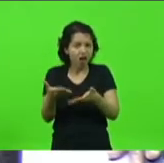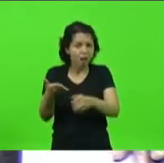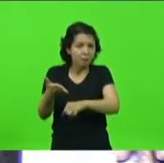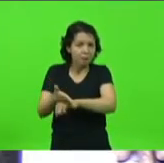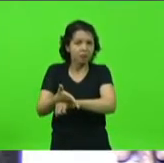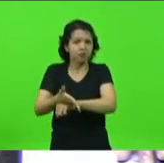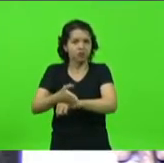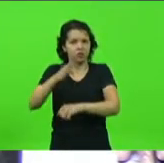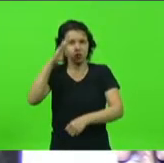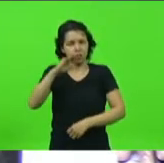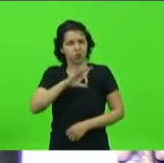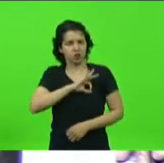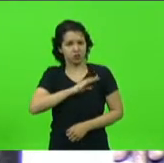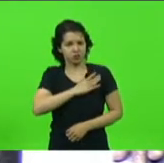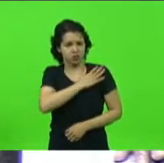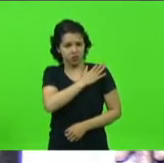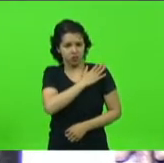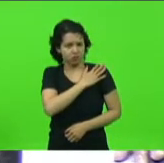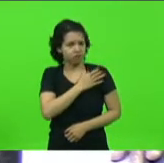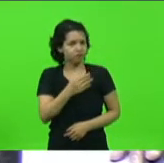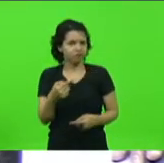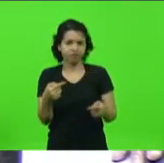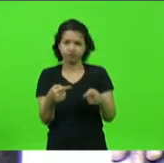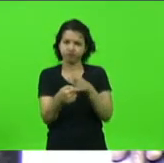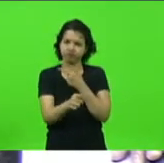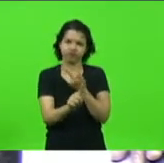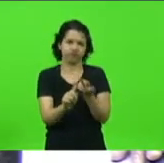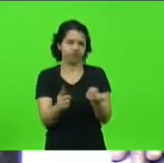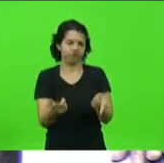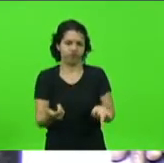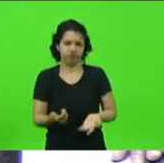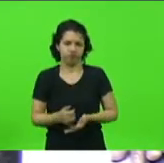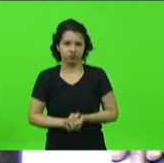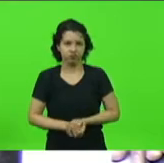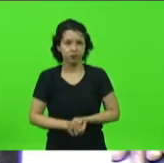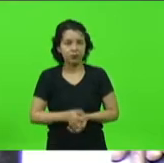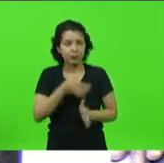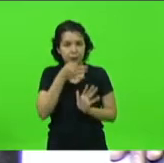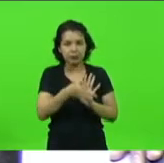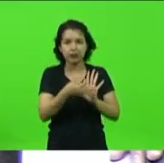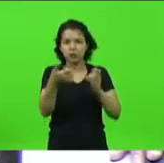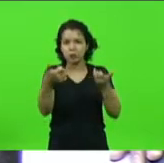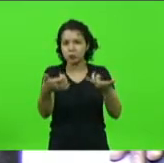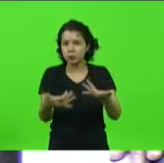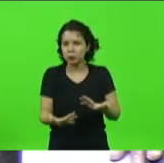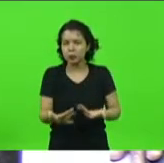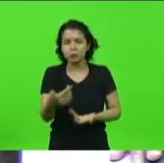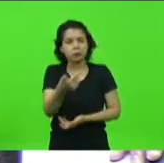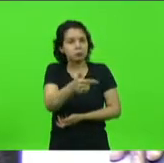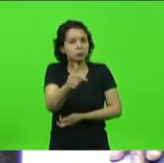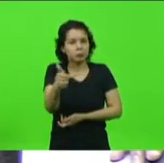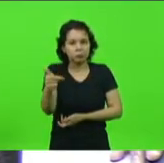não tem justificativa. Não há nenhuma razão, não tem justificativa isso aí. Não dá para explicar.